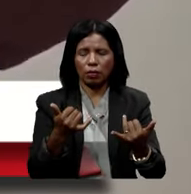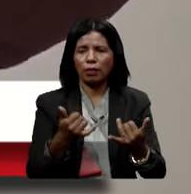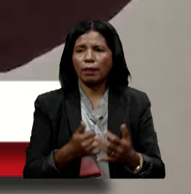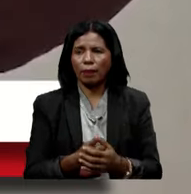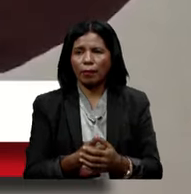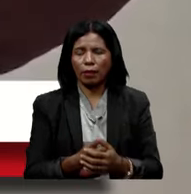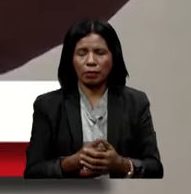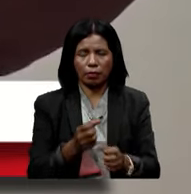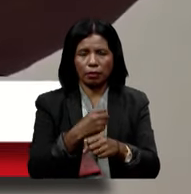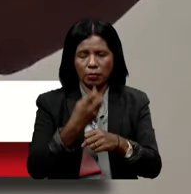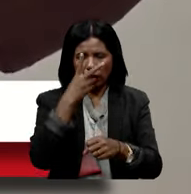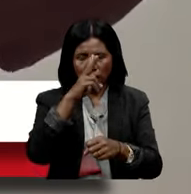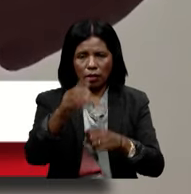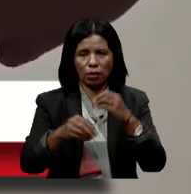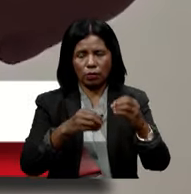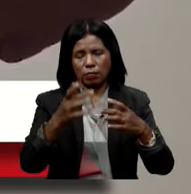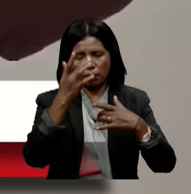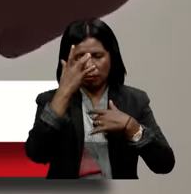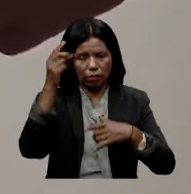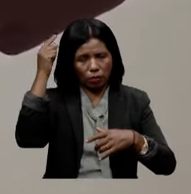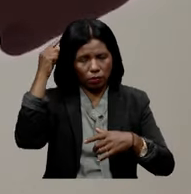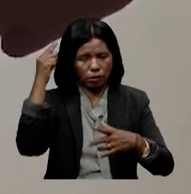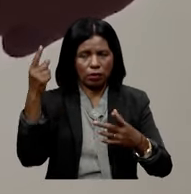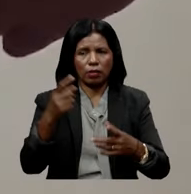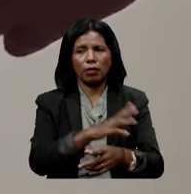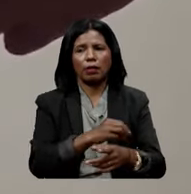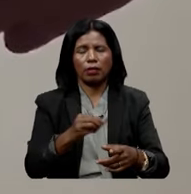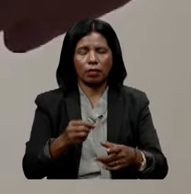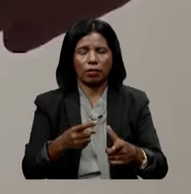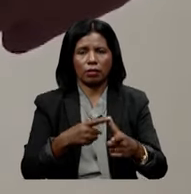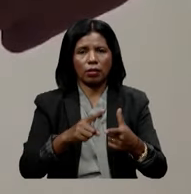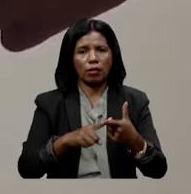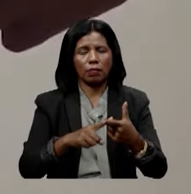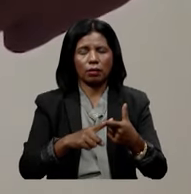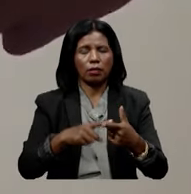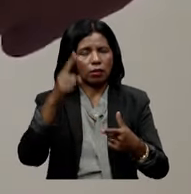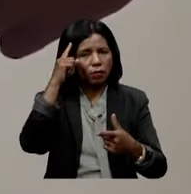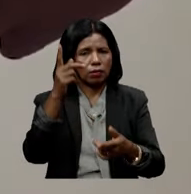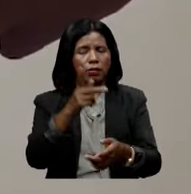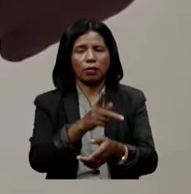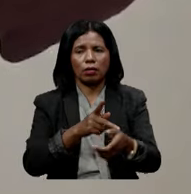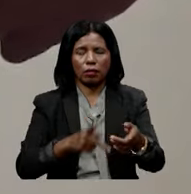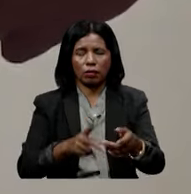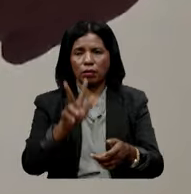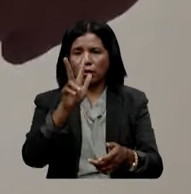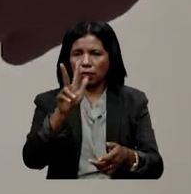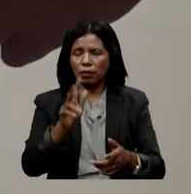o diagnostiko trauma kanya depois de trauma abdominal ida depois na intolo